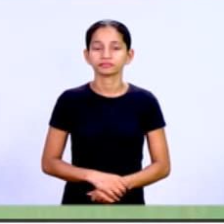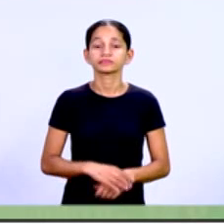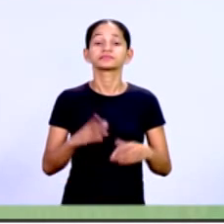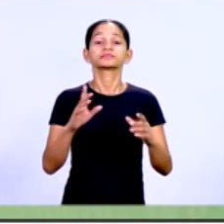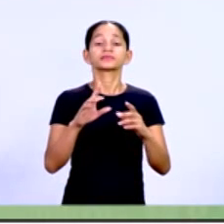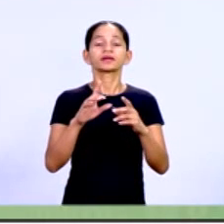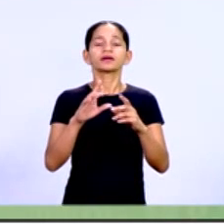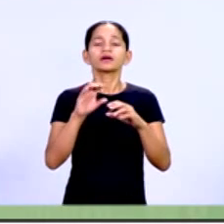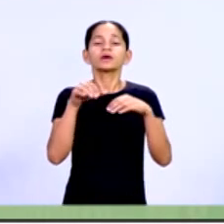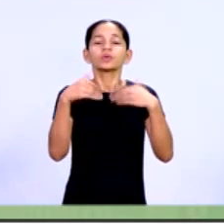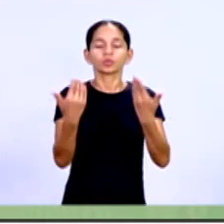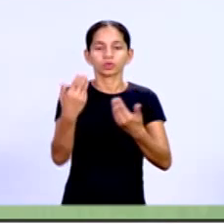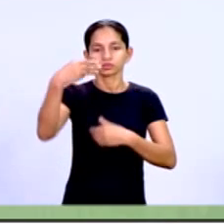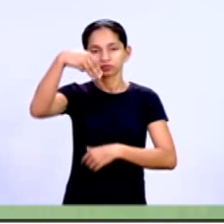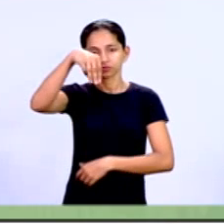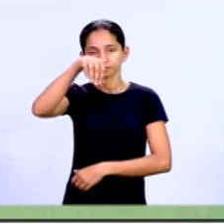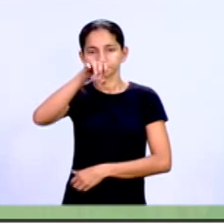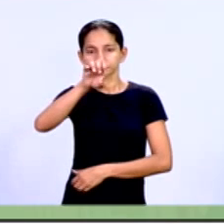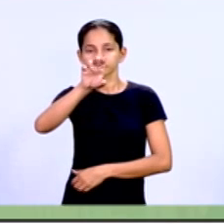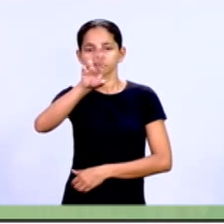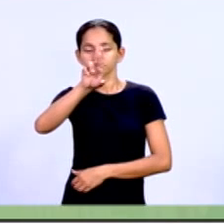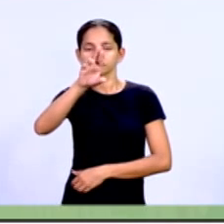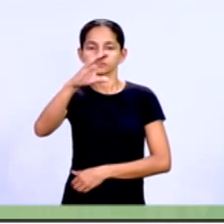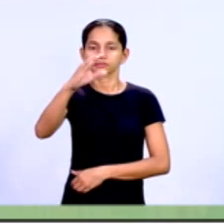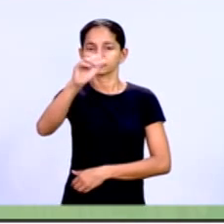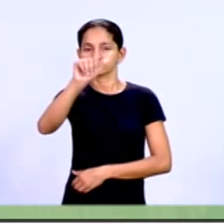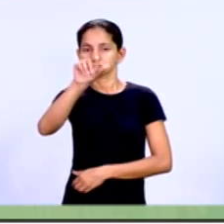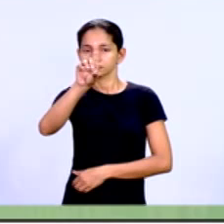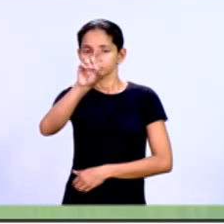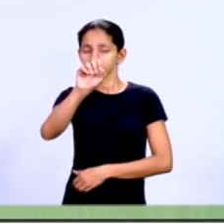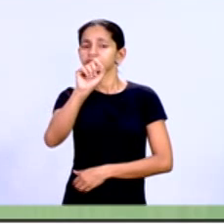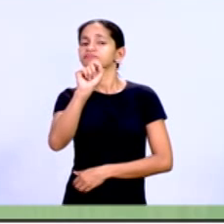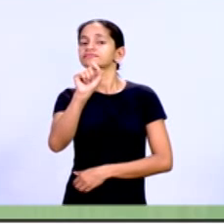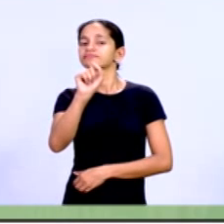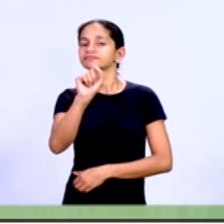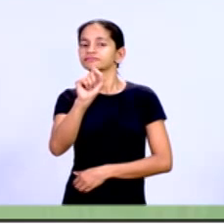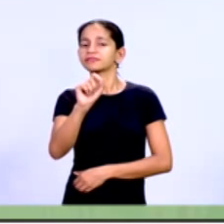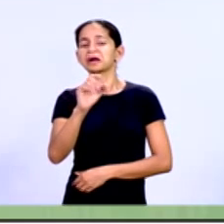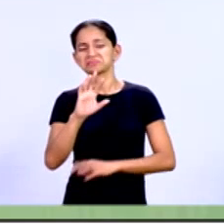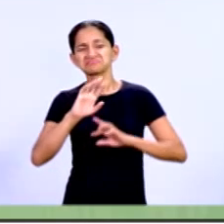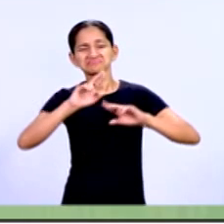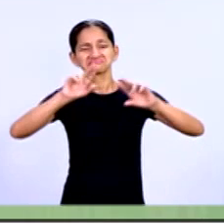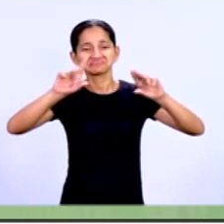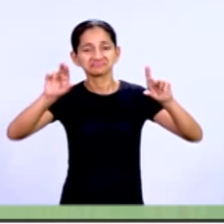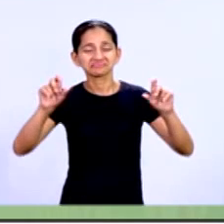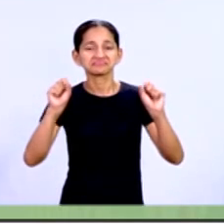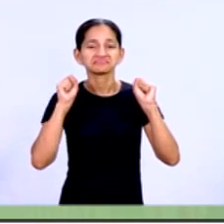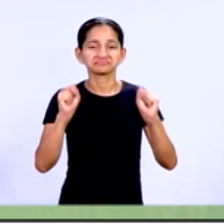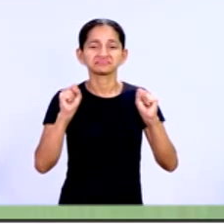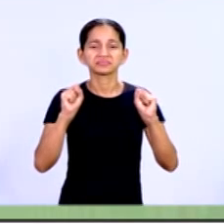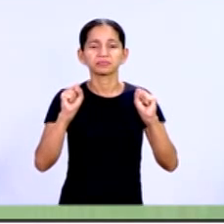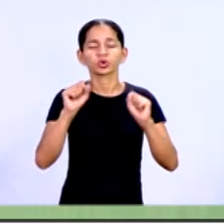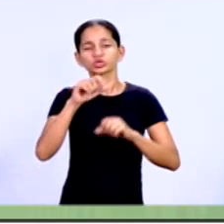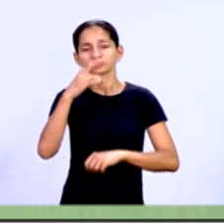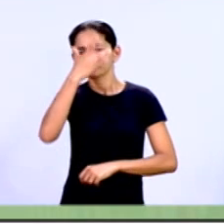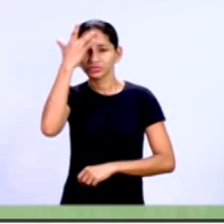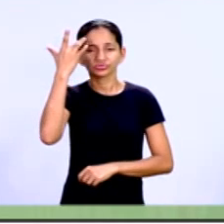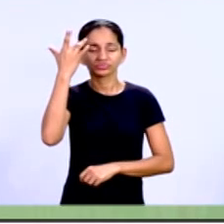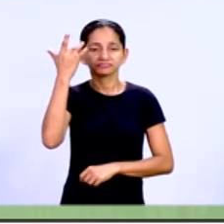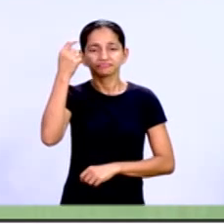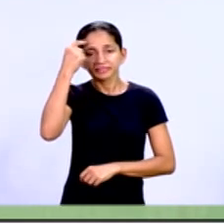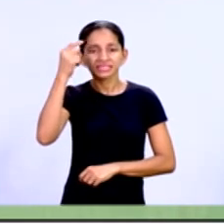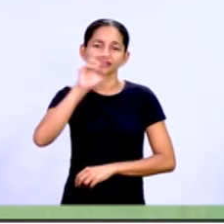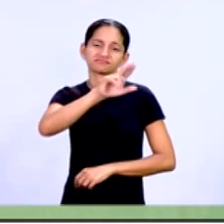A ideia de mercado é ampla e deixa margem para várias interpretações no contexto geral.